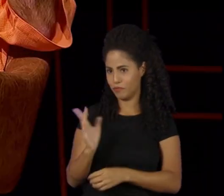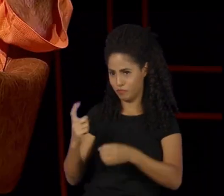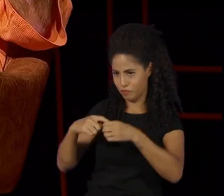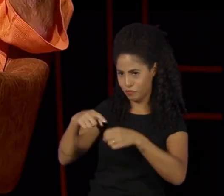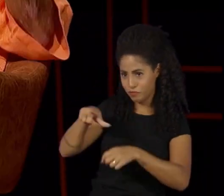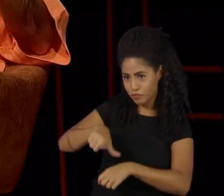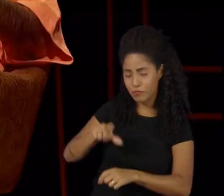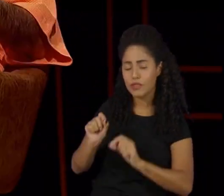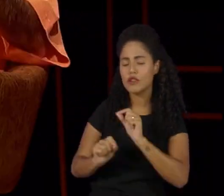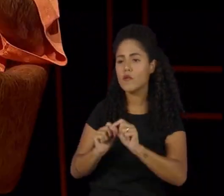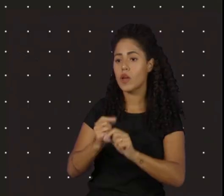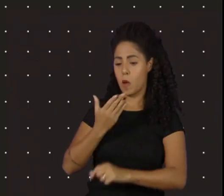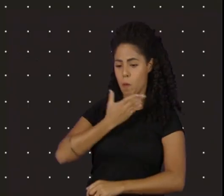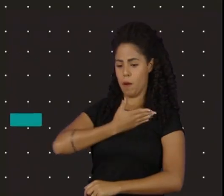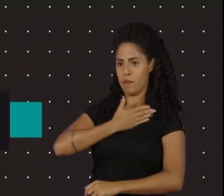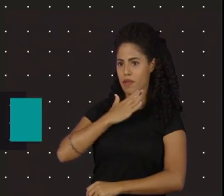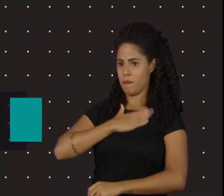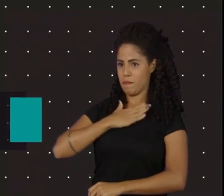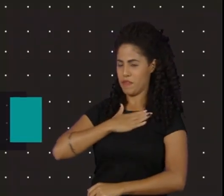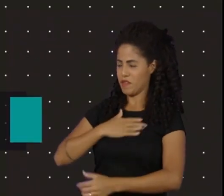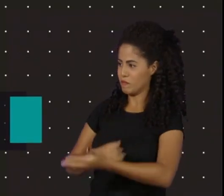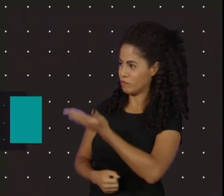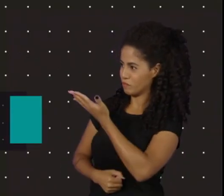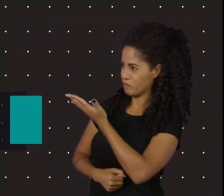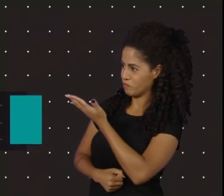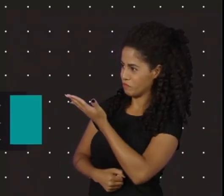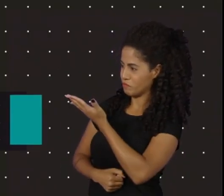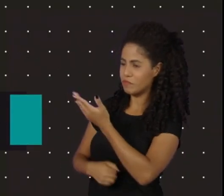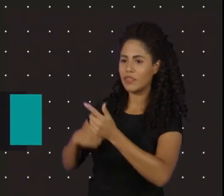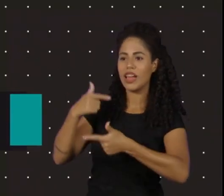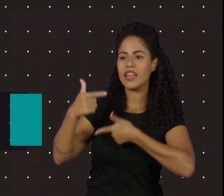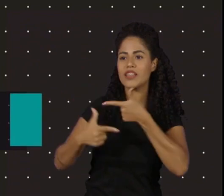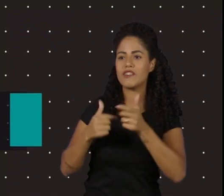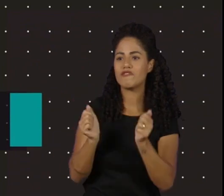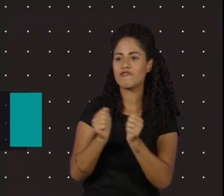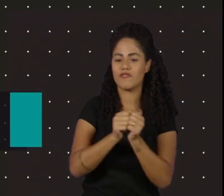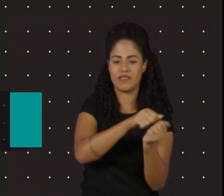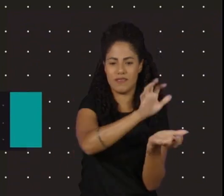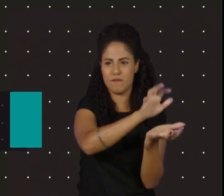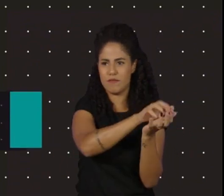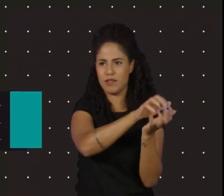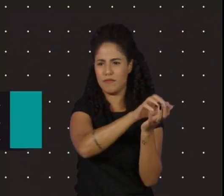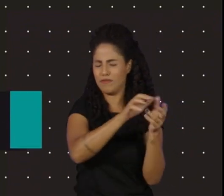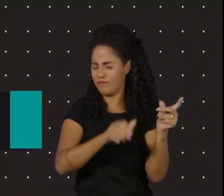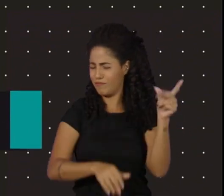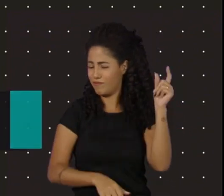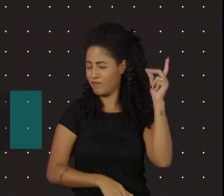minha, saudosa, Nair Silva, que fez televisão em Pernambuco comigo lá atrás,